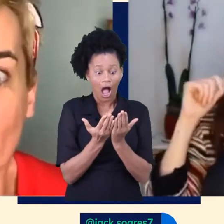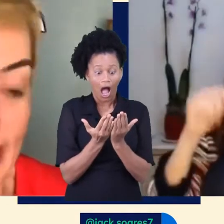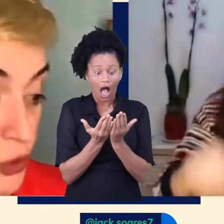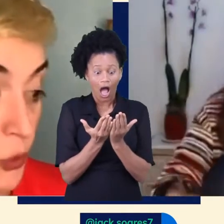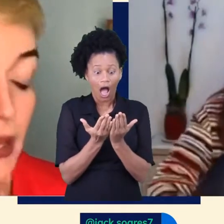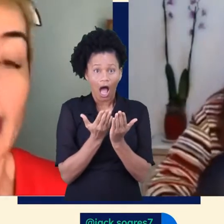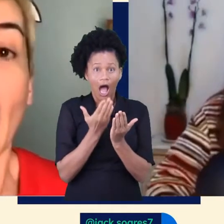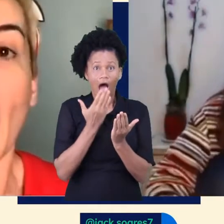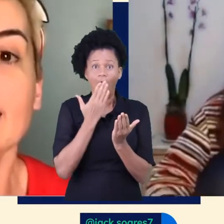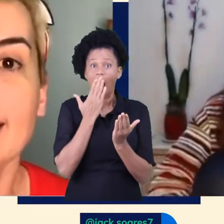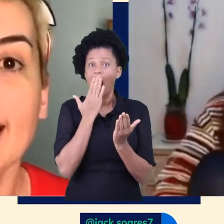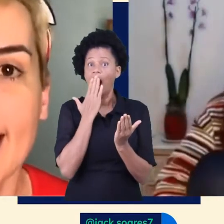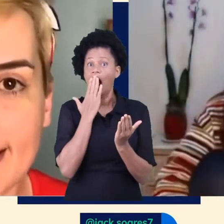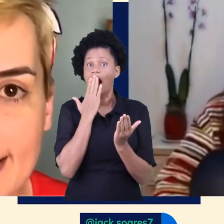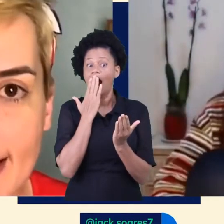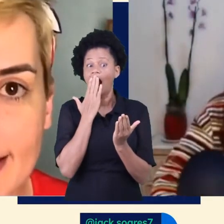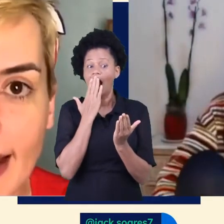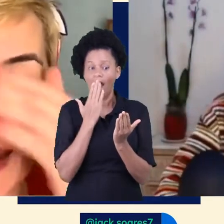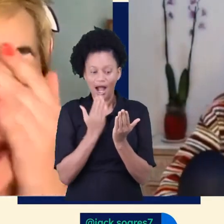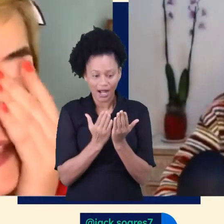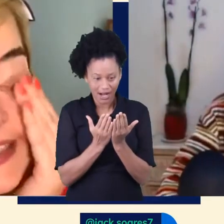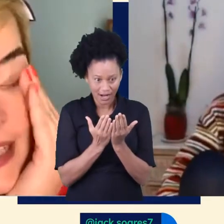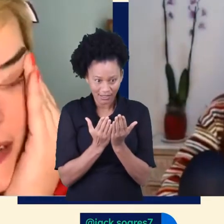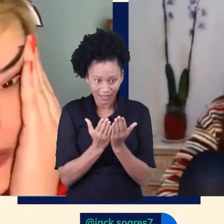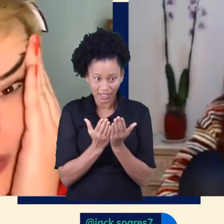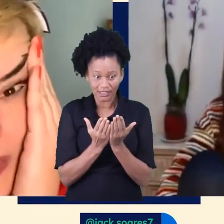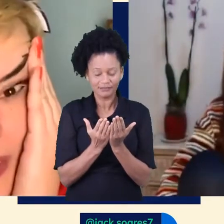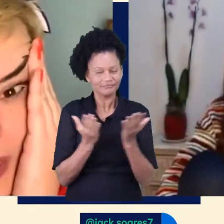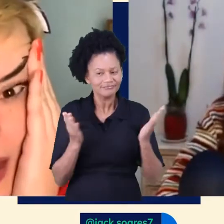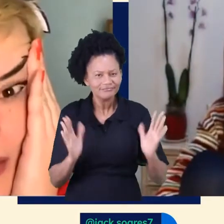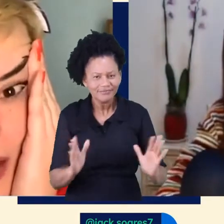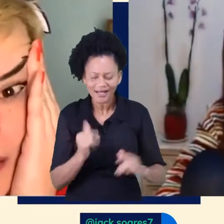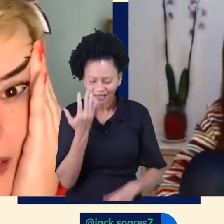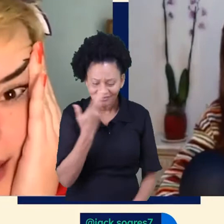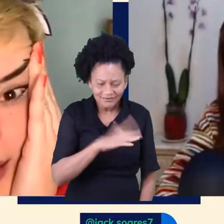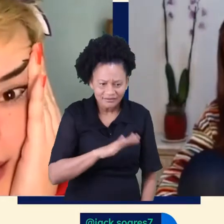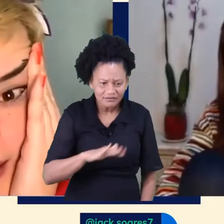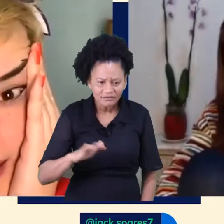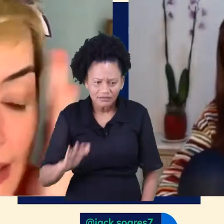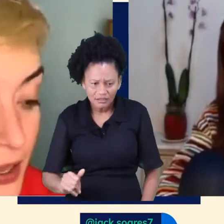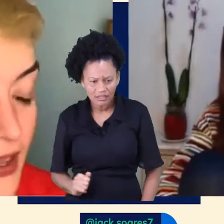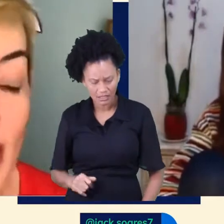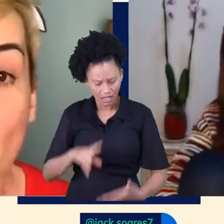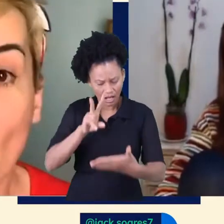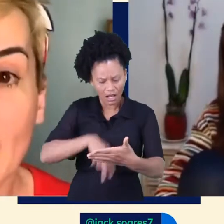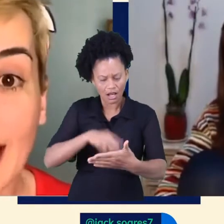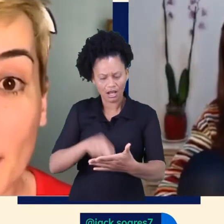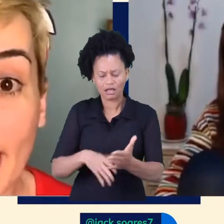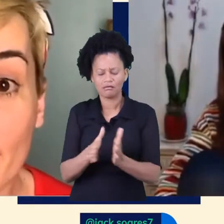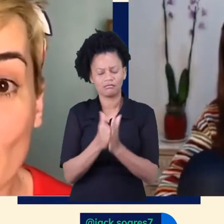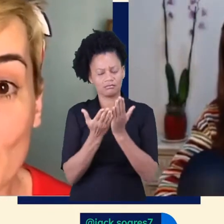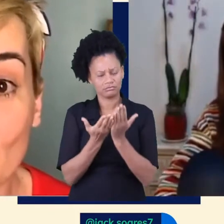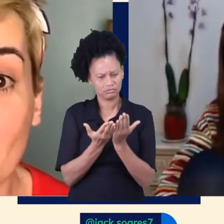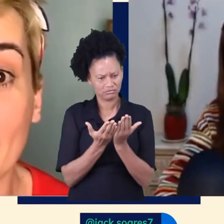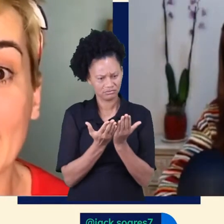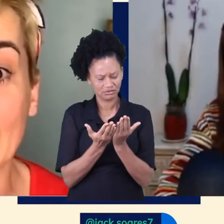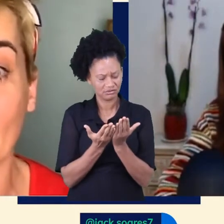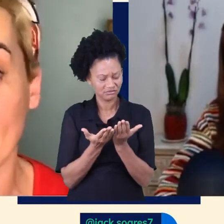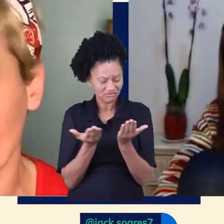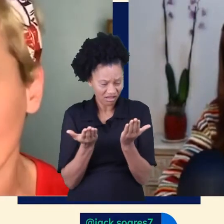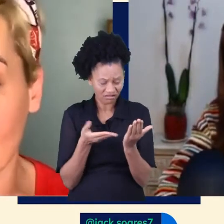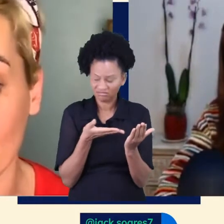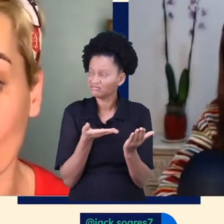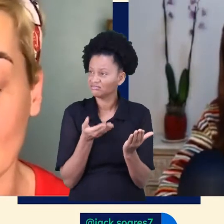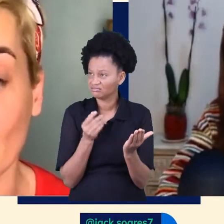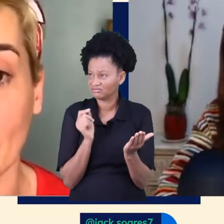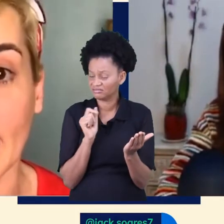Não esperava isso. As crianças leem esse livro e elas falam, tá, e daí? Teve um comentário maravilhoso que uma